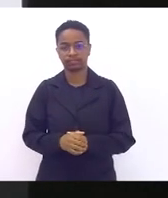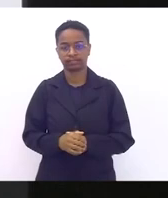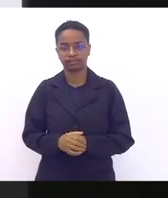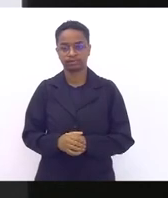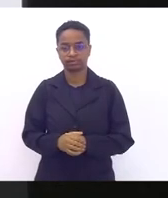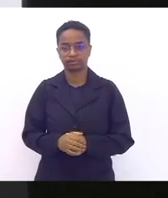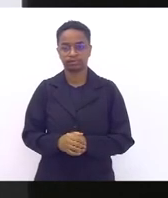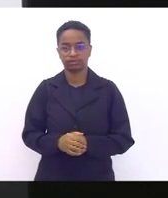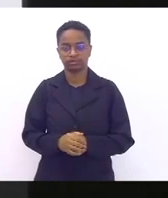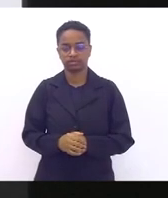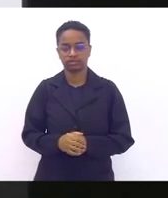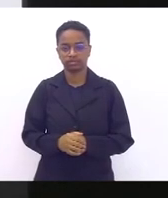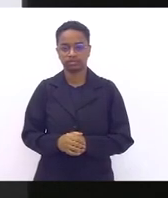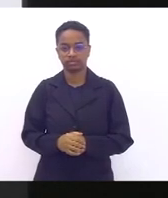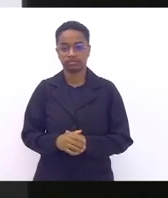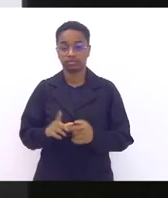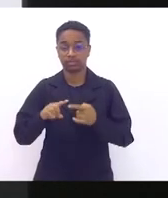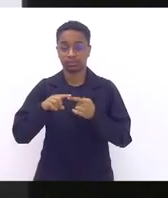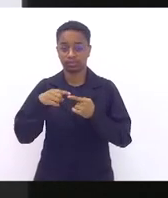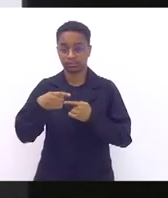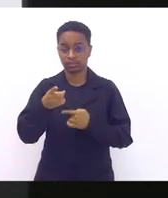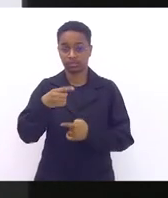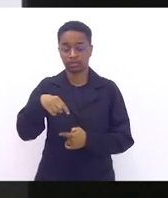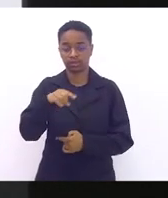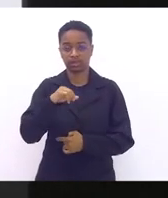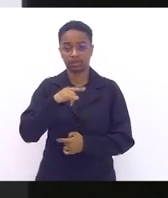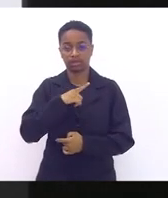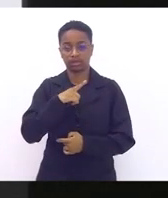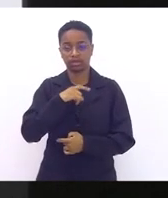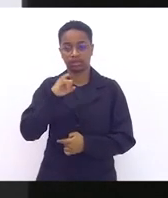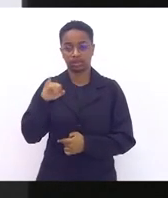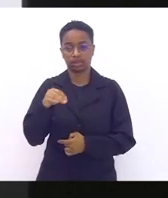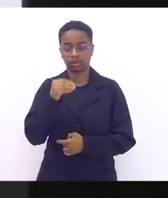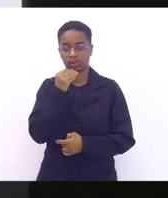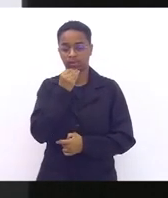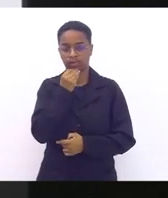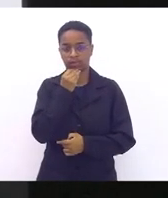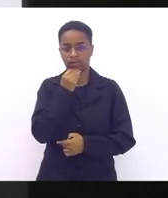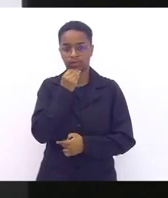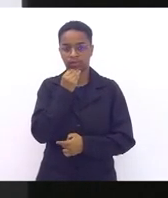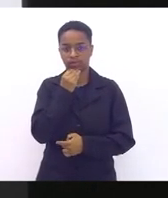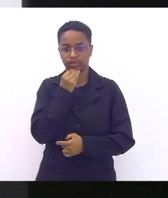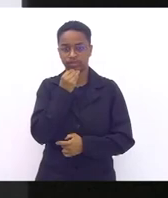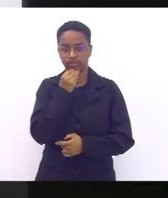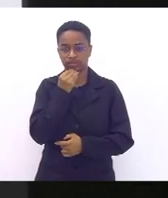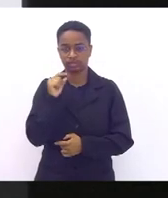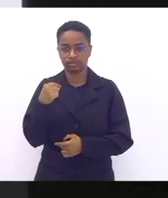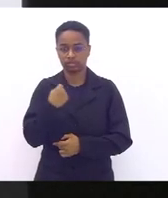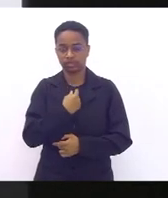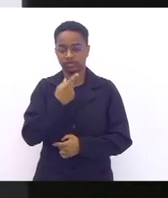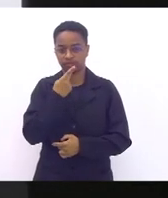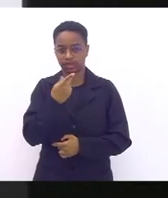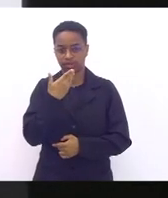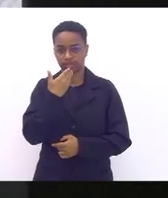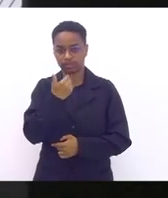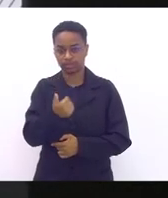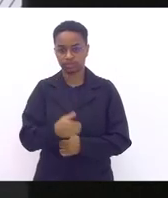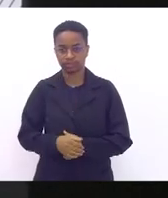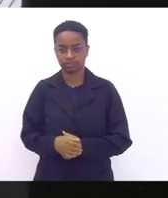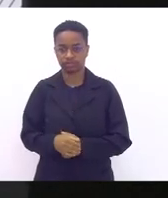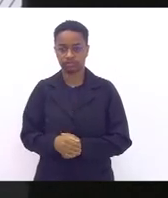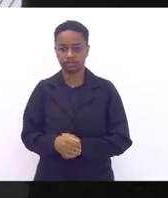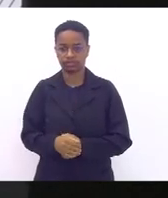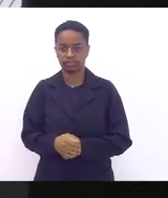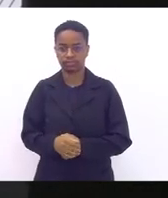pode... depois eu acho que vocês vão ter oportunidade, né, da gente poder falar mais. Então, vamos lá, o